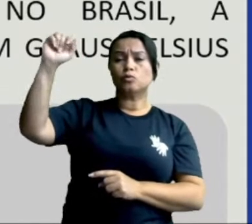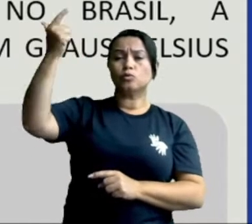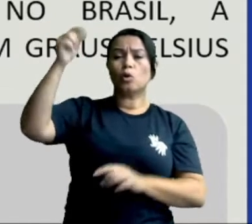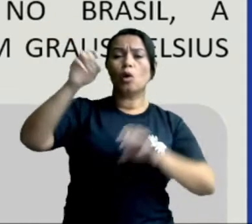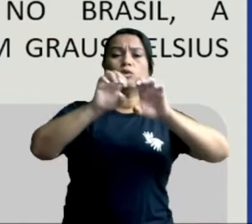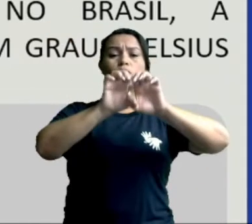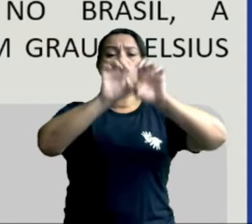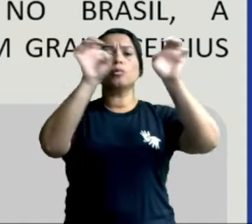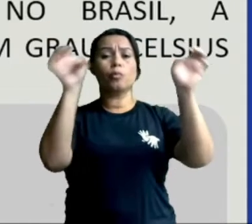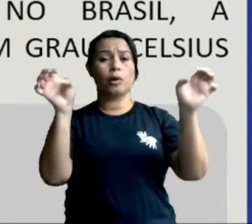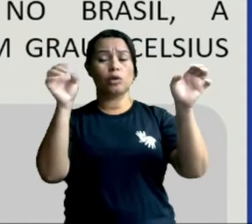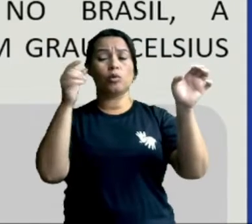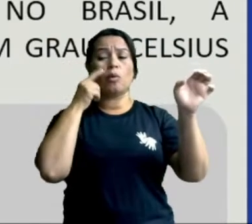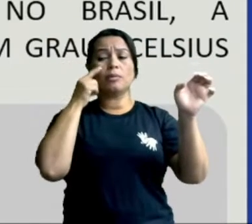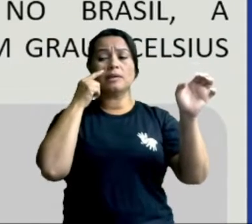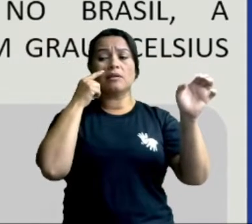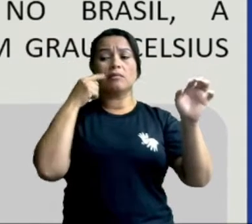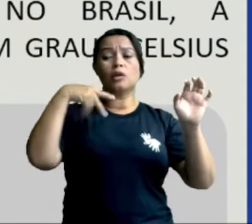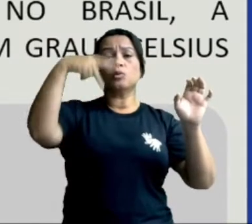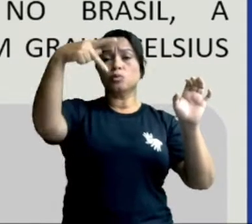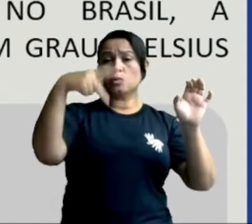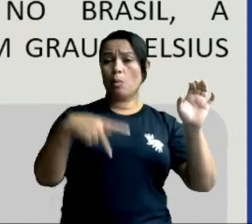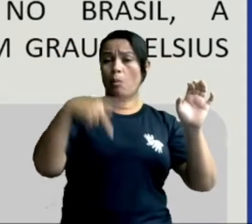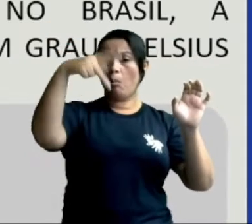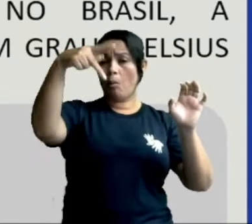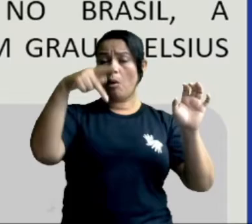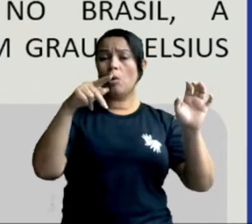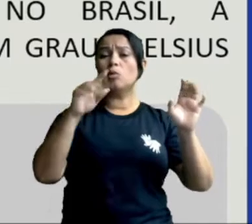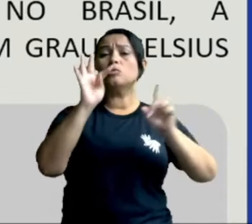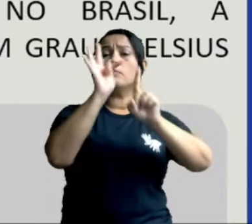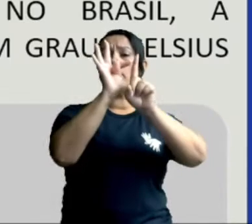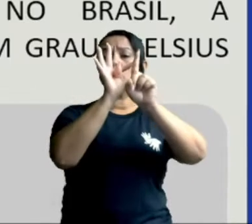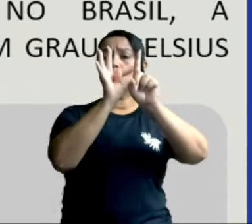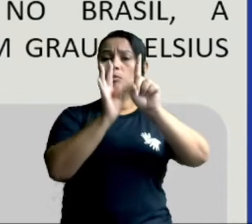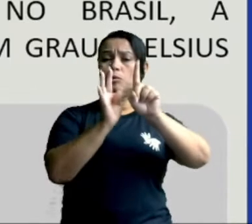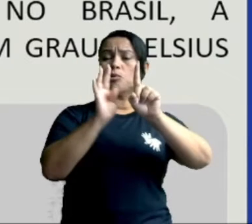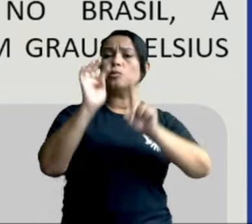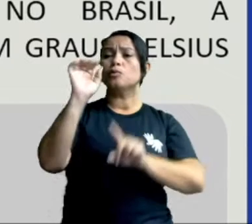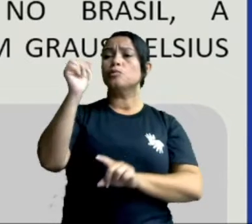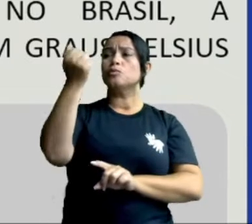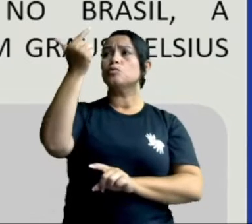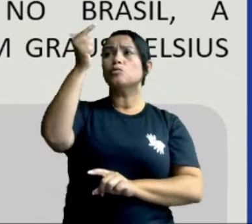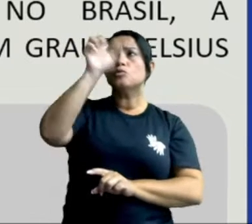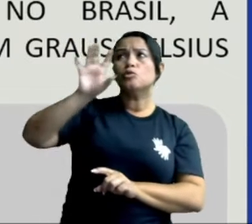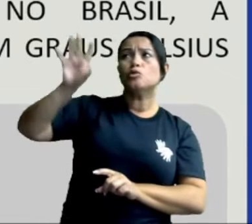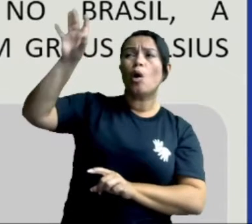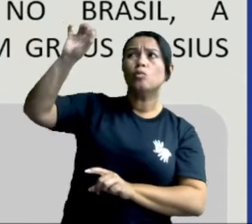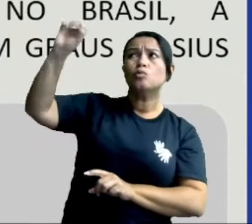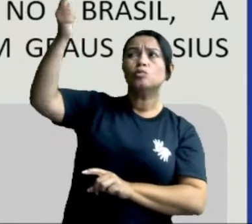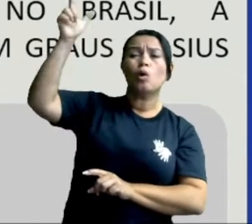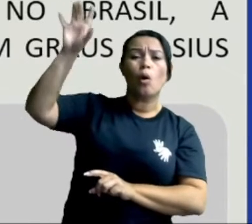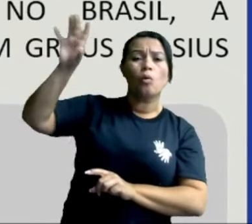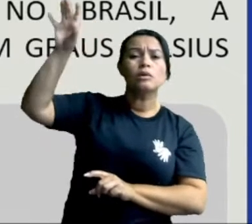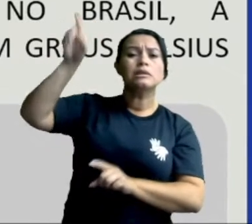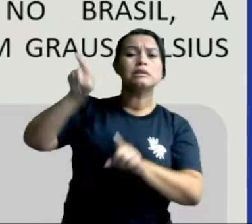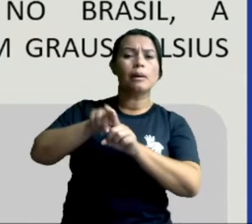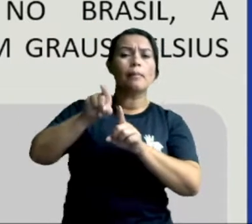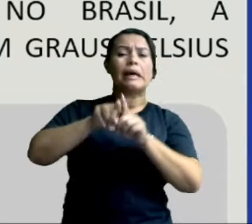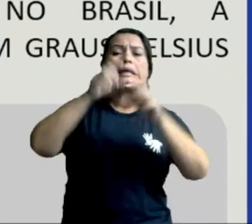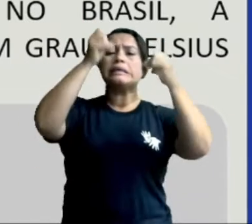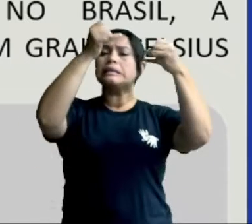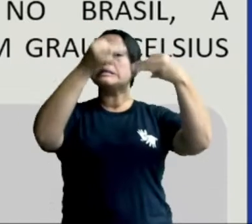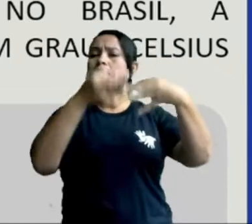um sentido dos Pólos a temperatura diminui e o fator da radiação solar também explica o fato